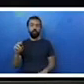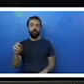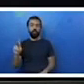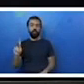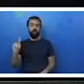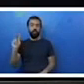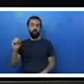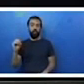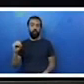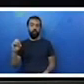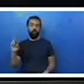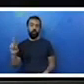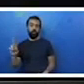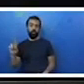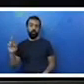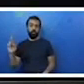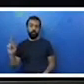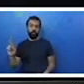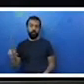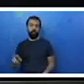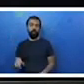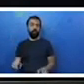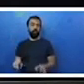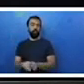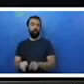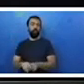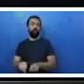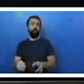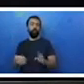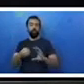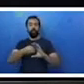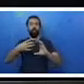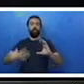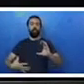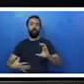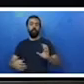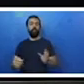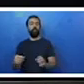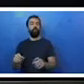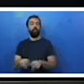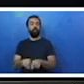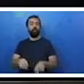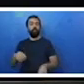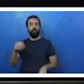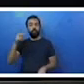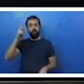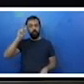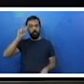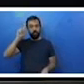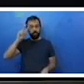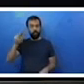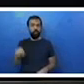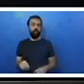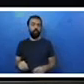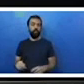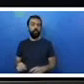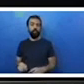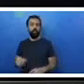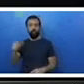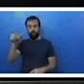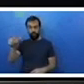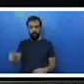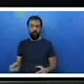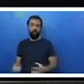essa atividade, a história, vamos aprender um pouquinho sobre o que é essa história do parkour. Vamos falar sobre o seu criador, os